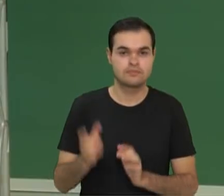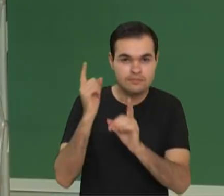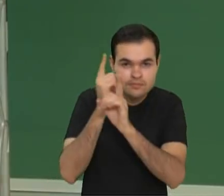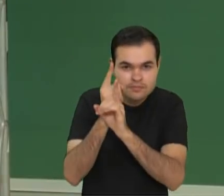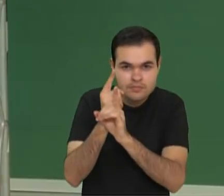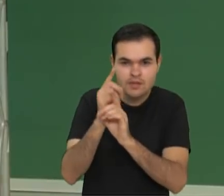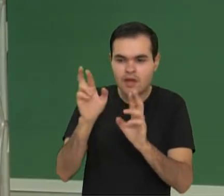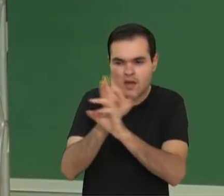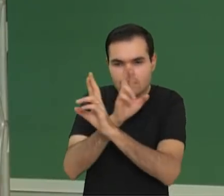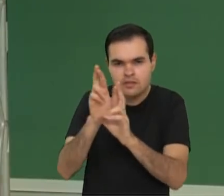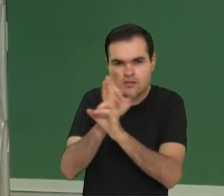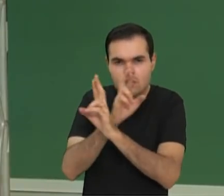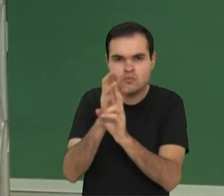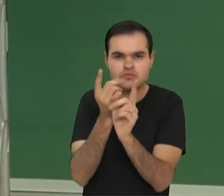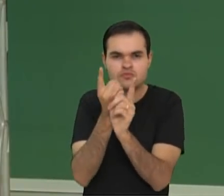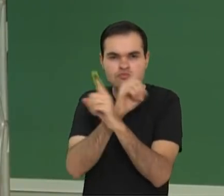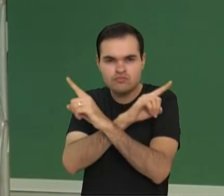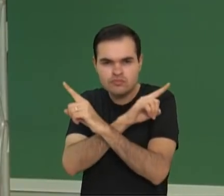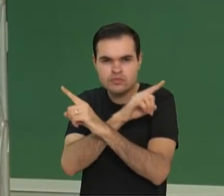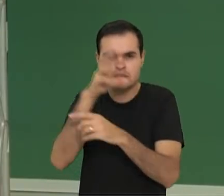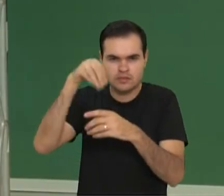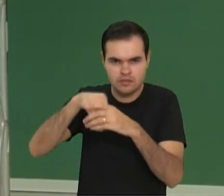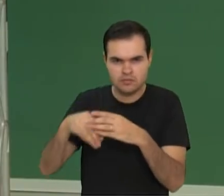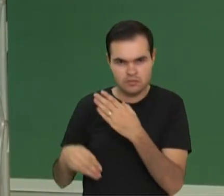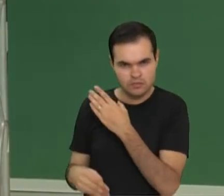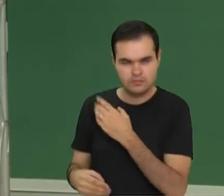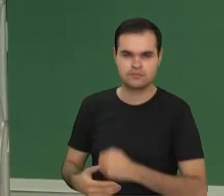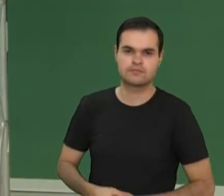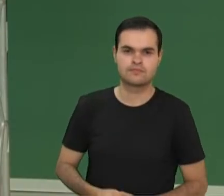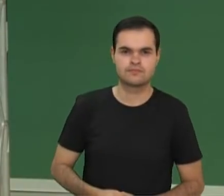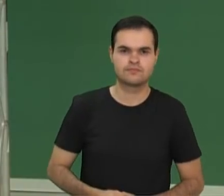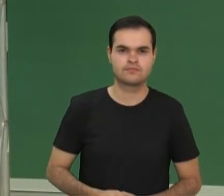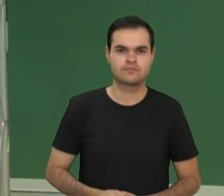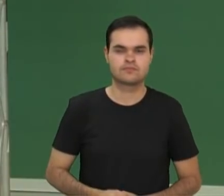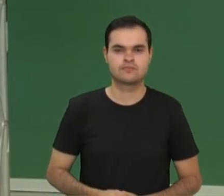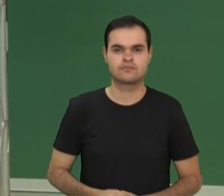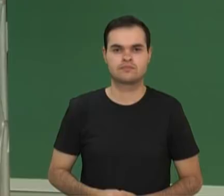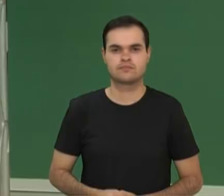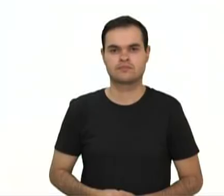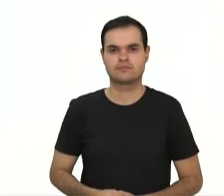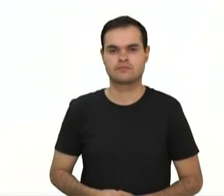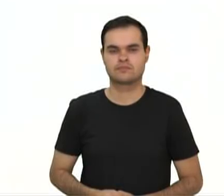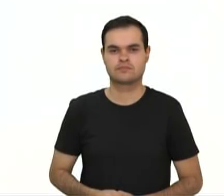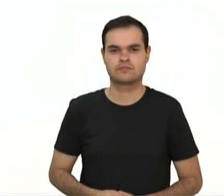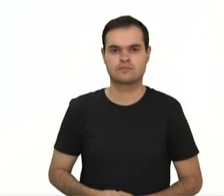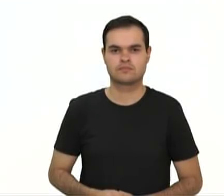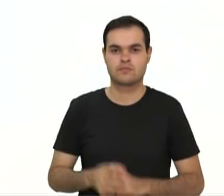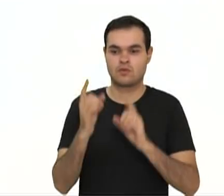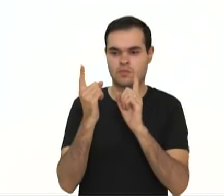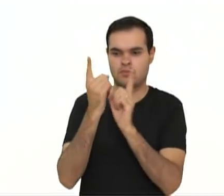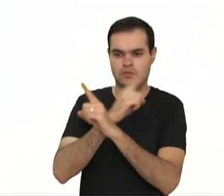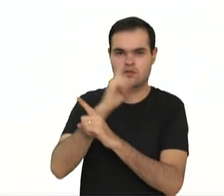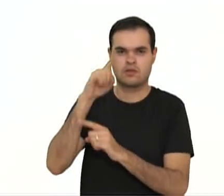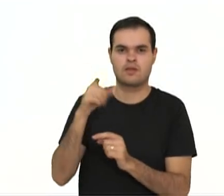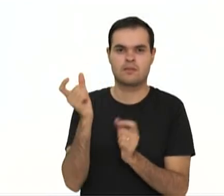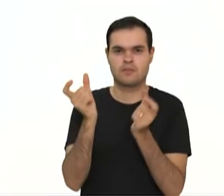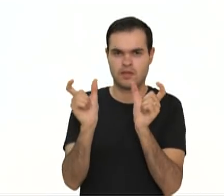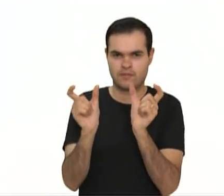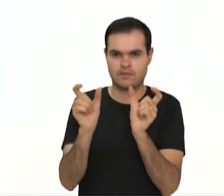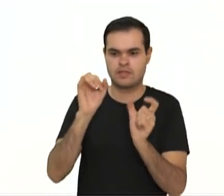Encontrou a relação de oposição que está presente no trecho? Então confira. A oposição está nas